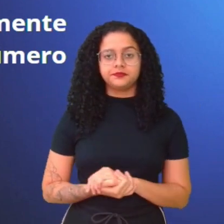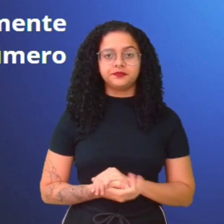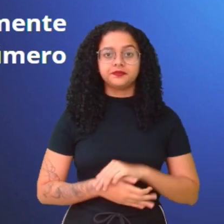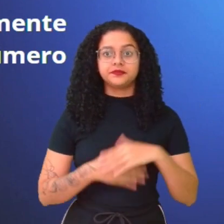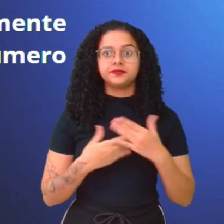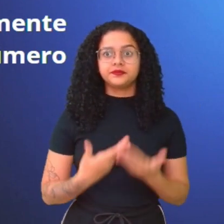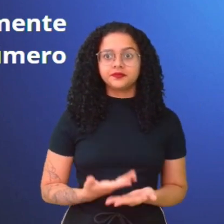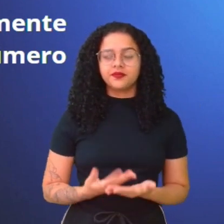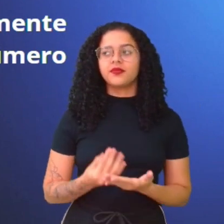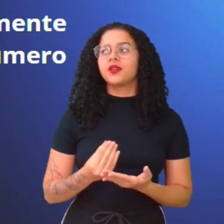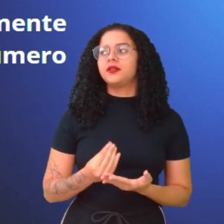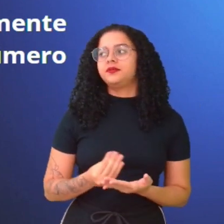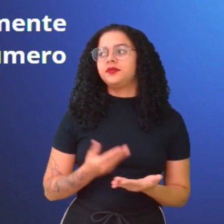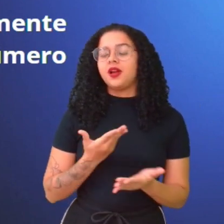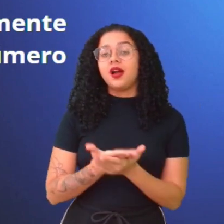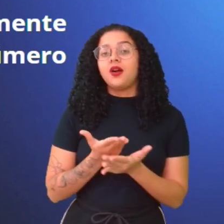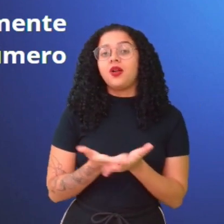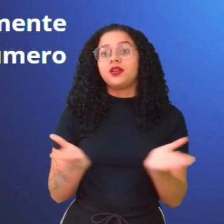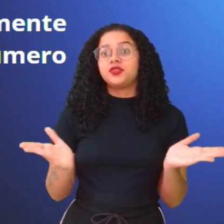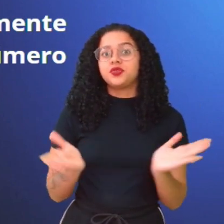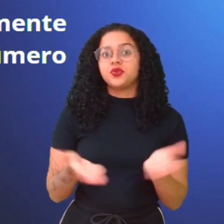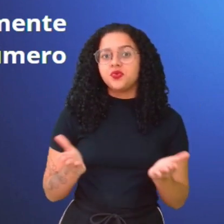gente vai, né, Carla, na aula de hoje,